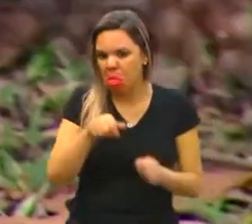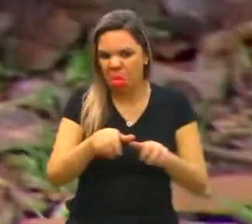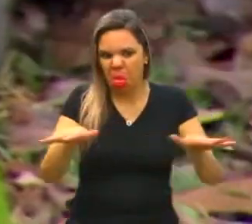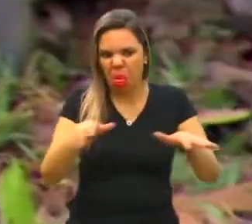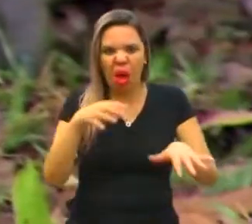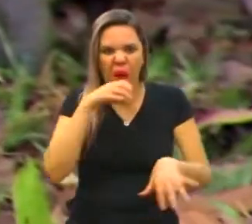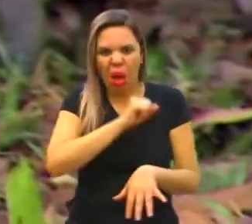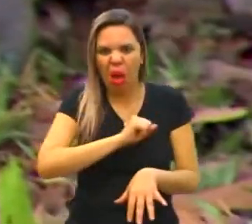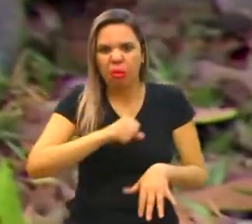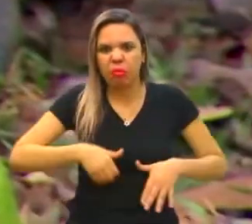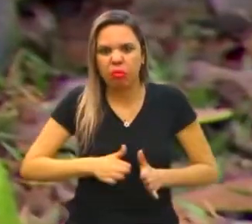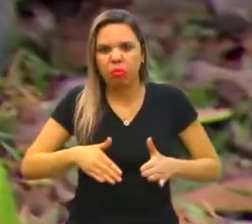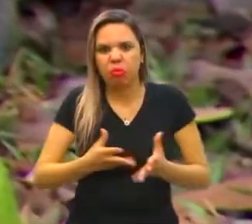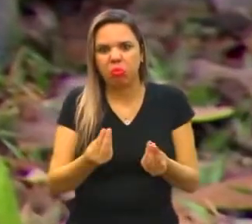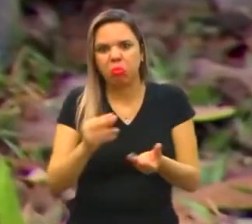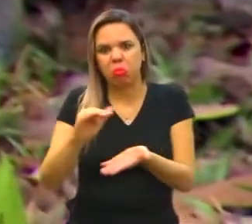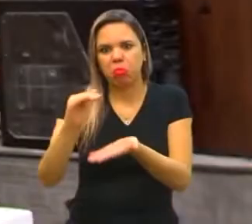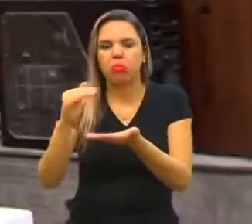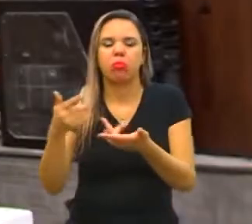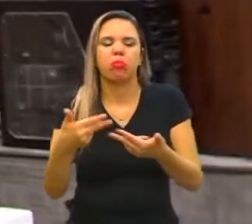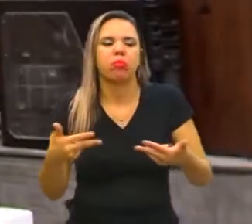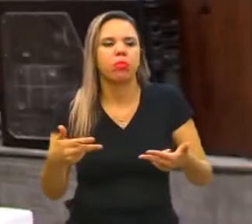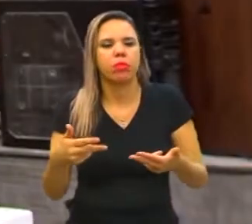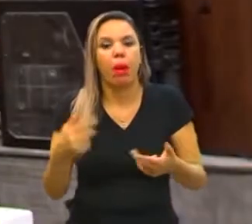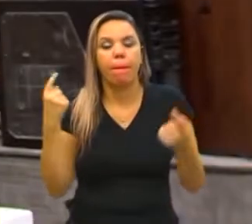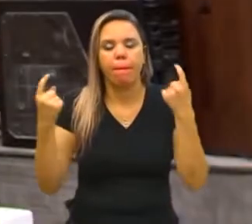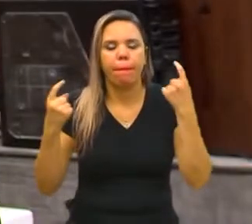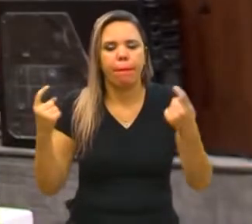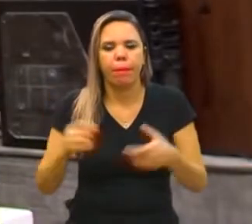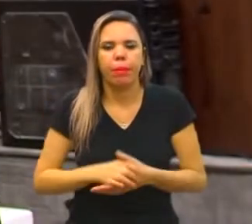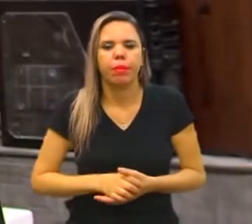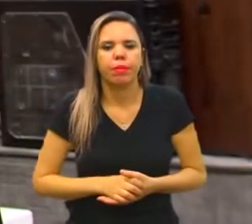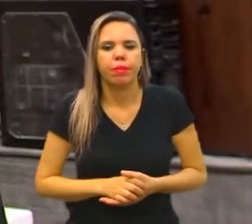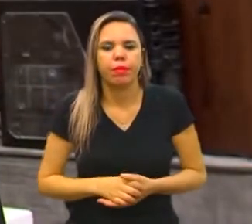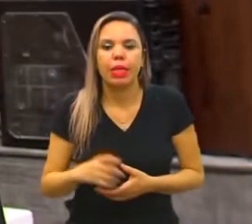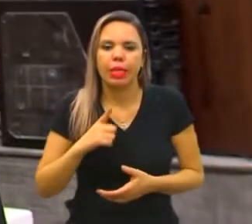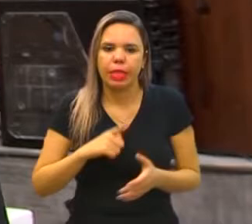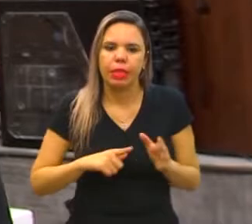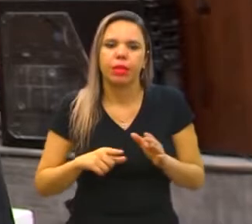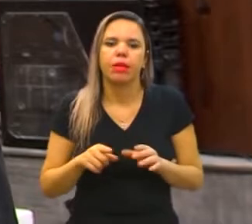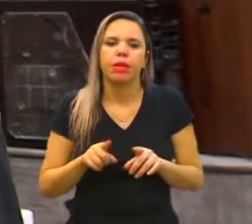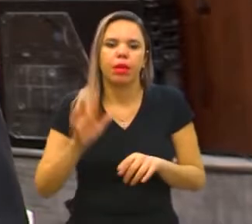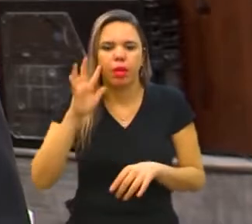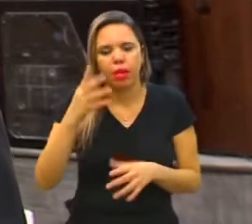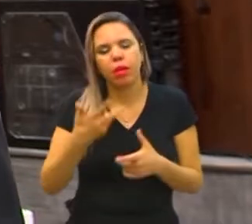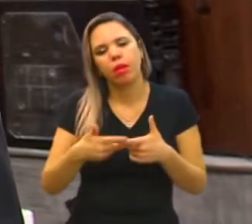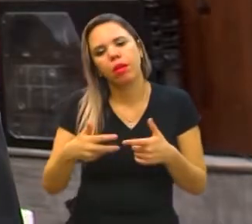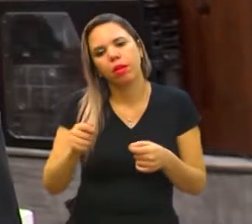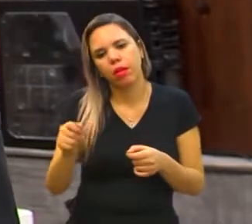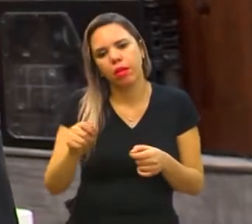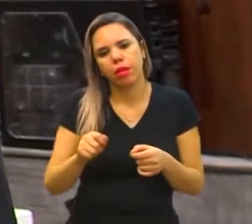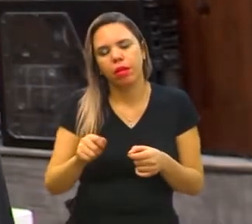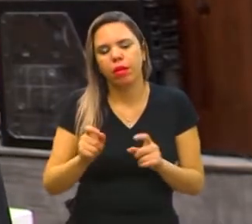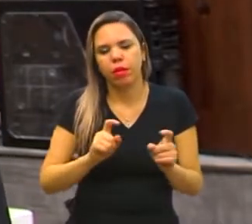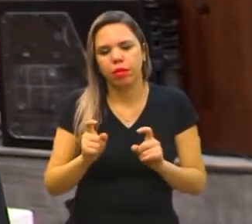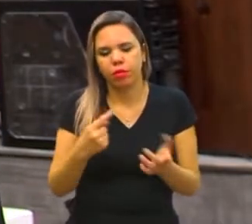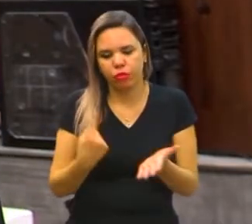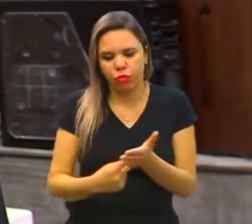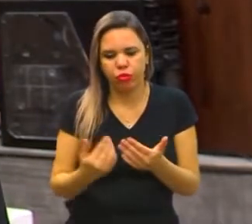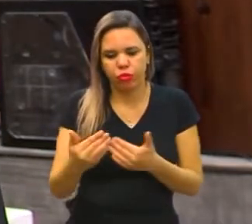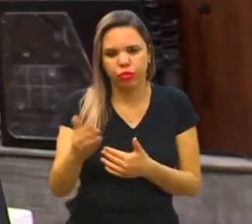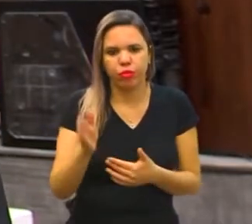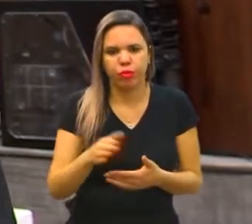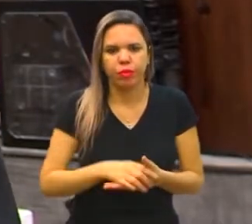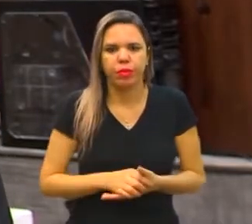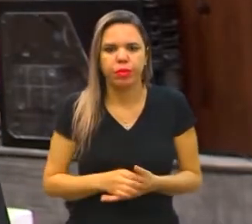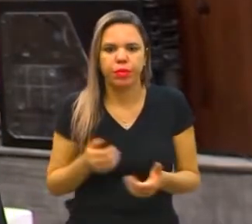que se reproduz muito rápido. Diante disso, é preocupante. Então temos que buscar uma saída. Essa saída